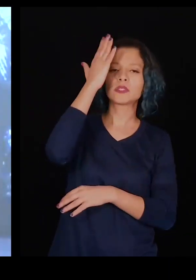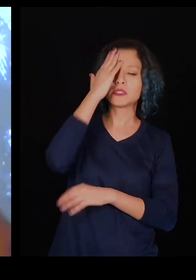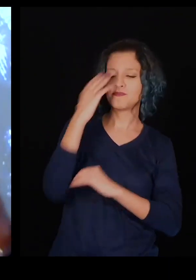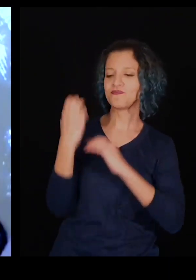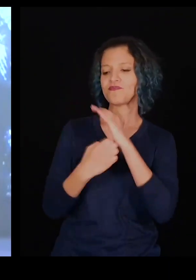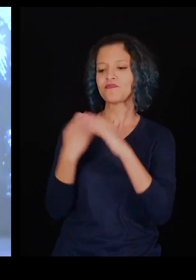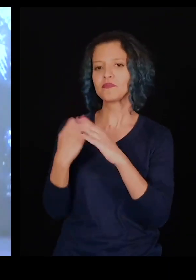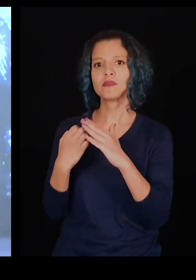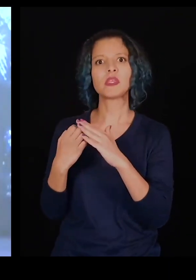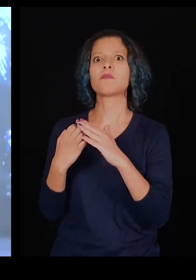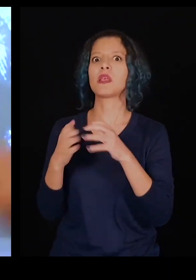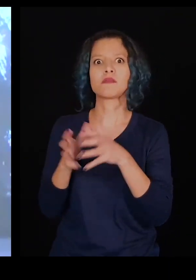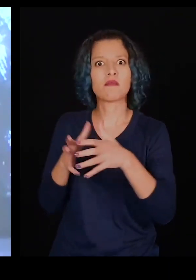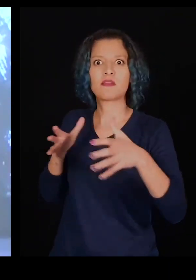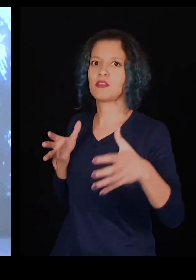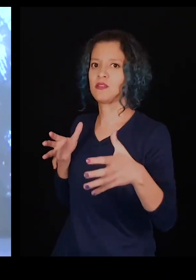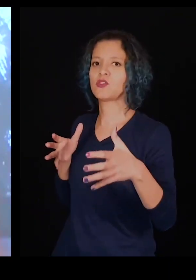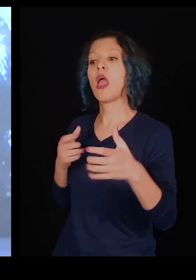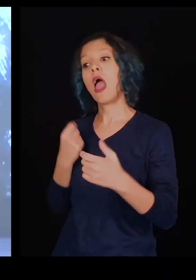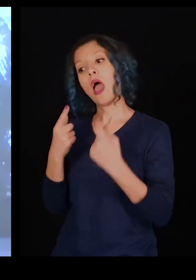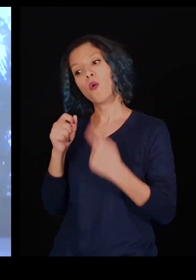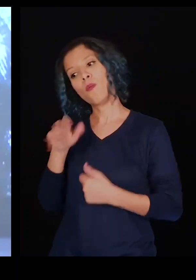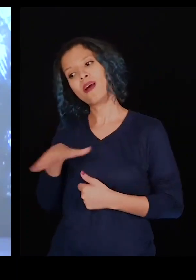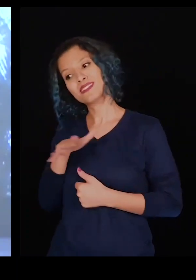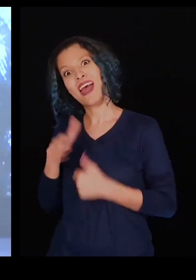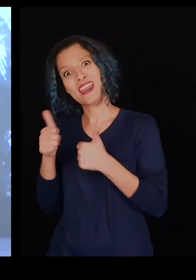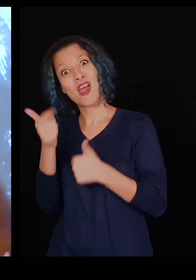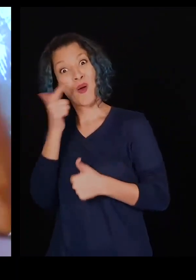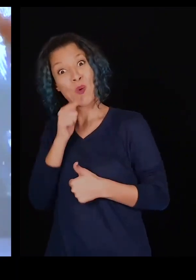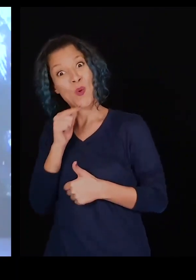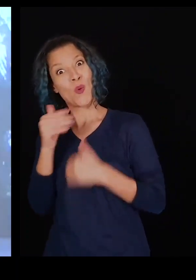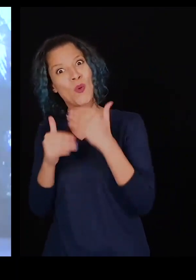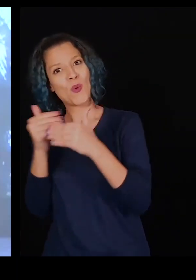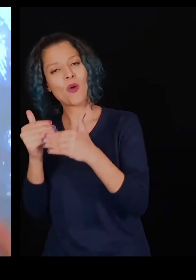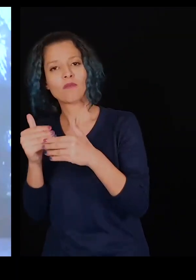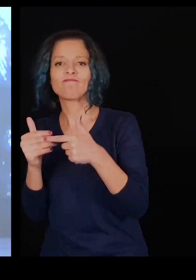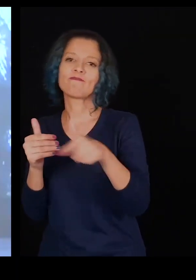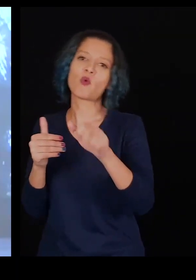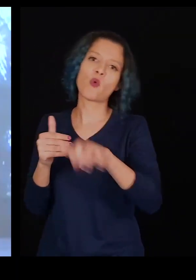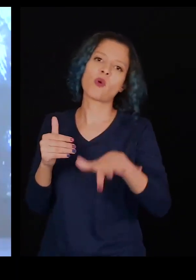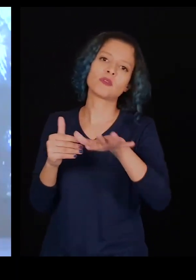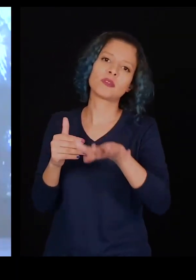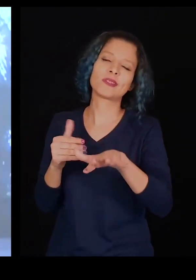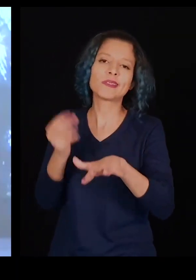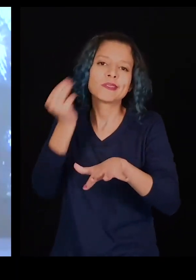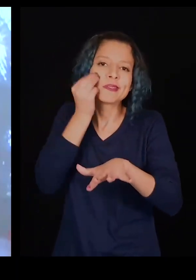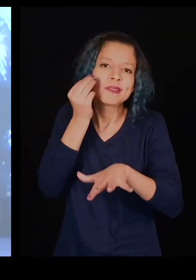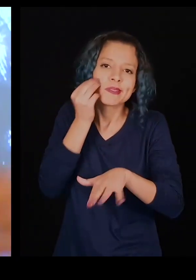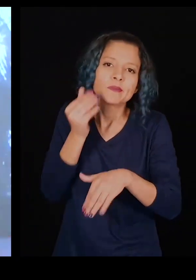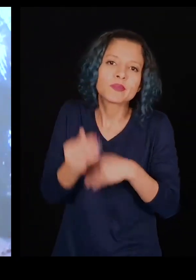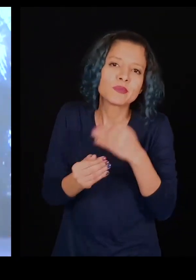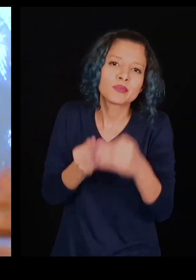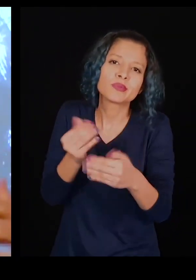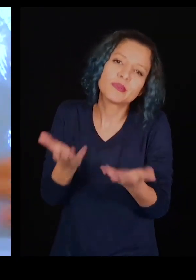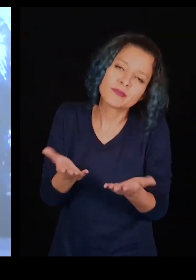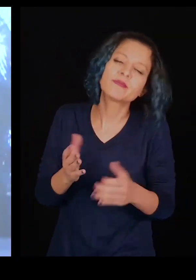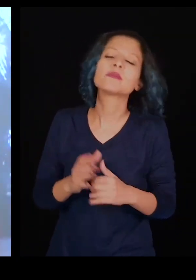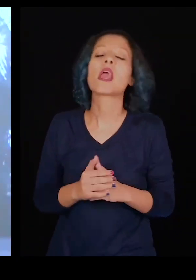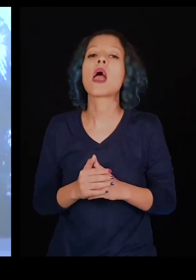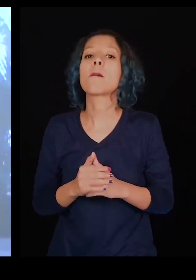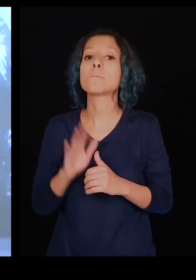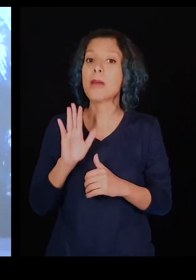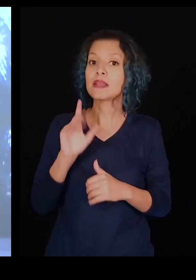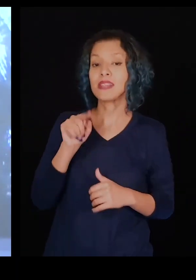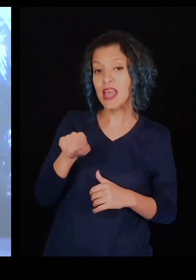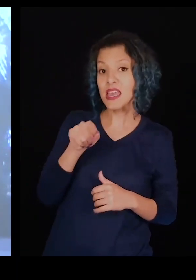tem áreas onde isso é mais avançado e outras áreas a gente ainda está buscando chegar lá. Mas é esse balance